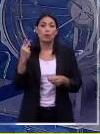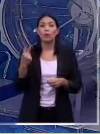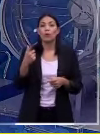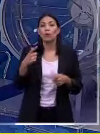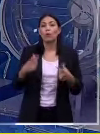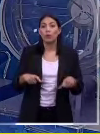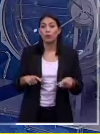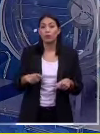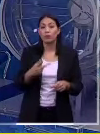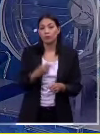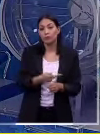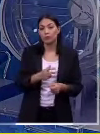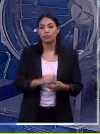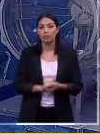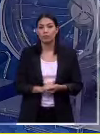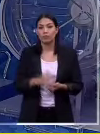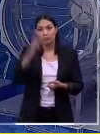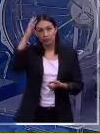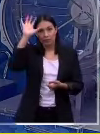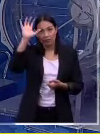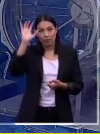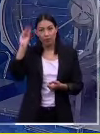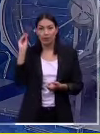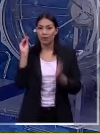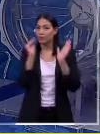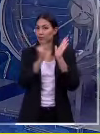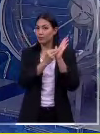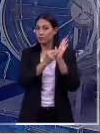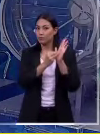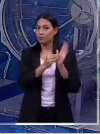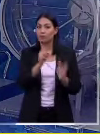acumulado. Todos os resultados serão publicados para você